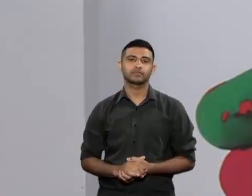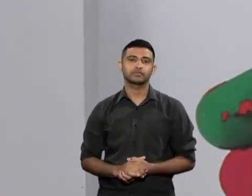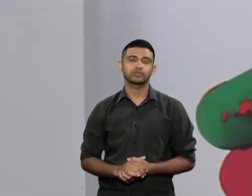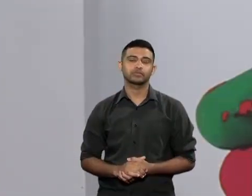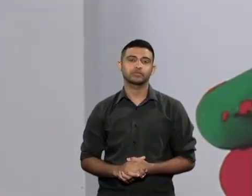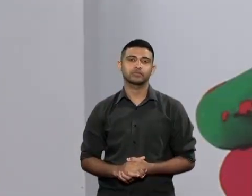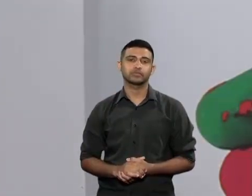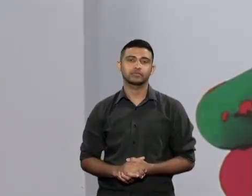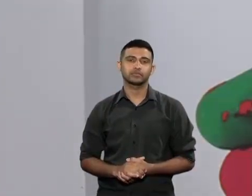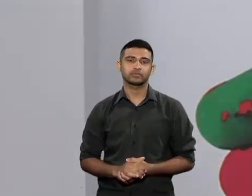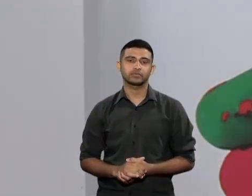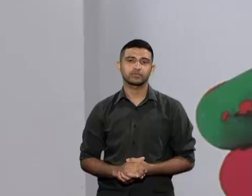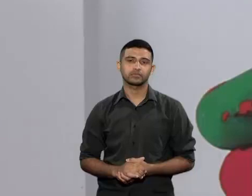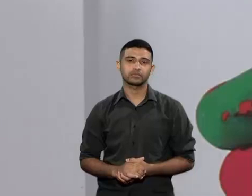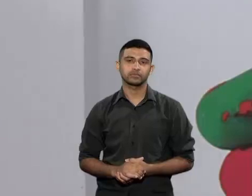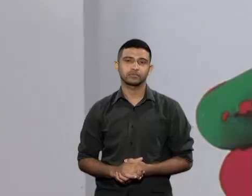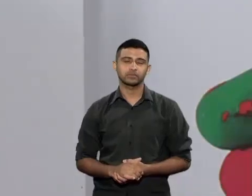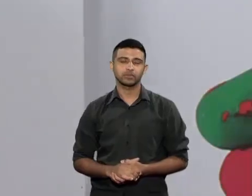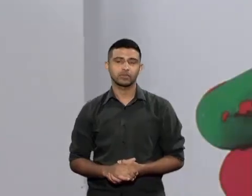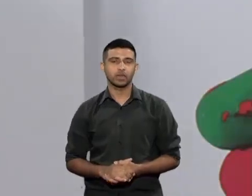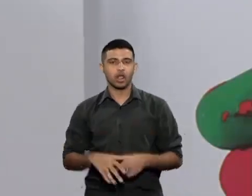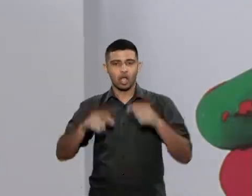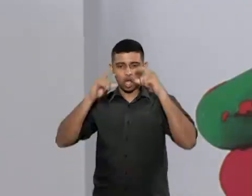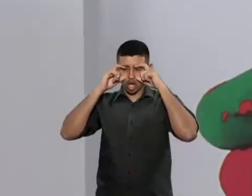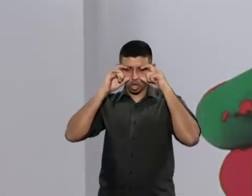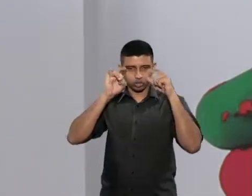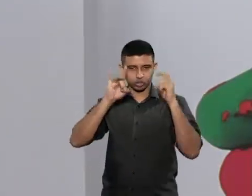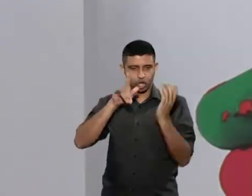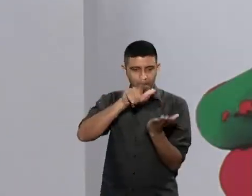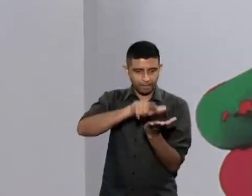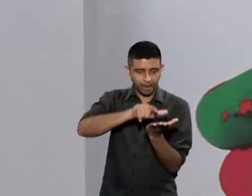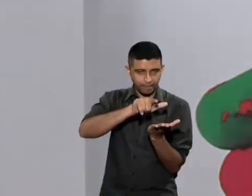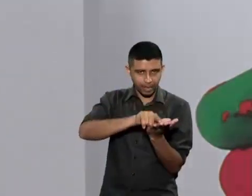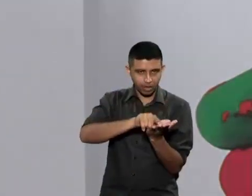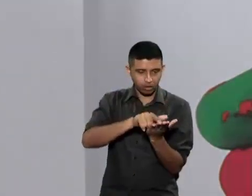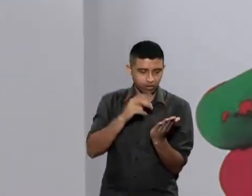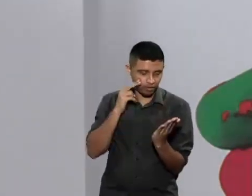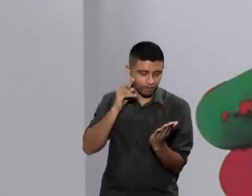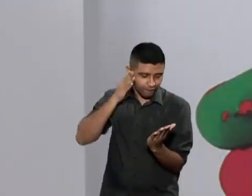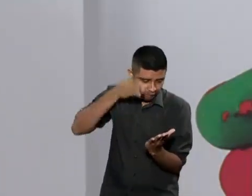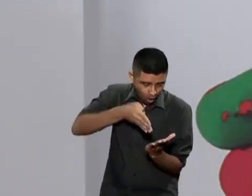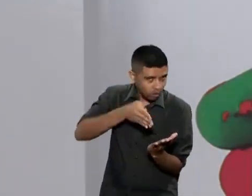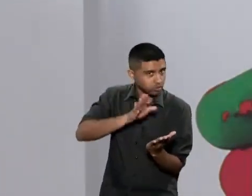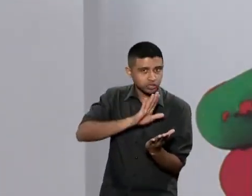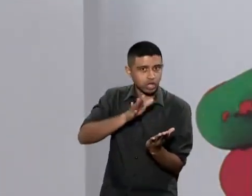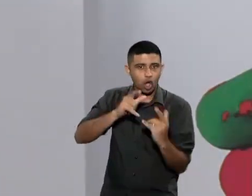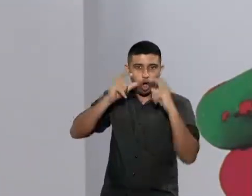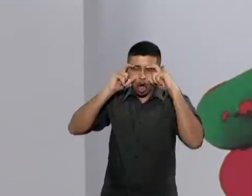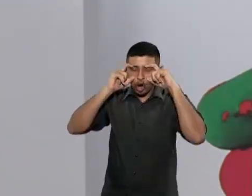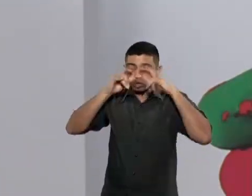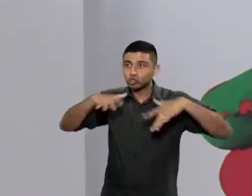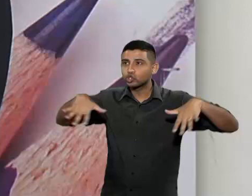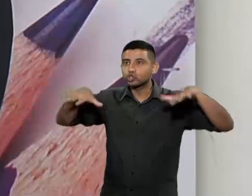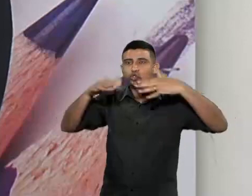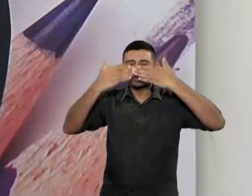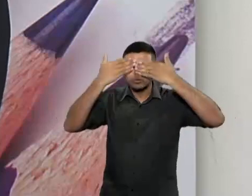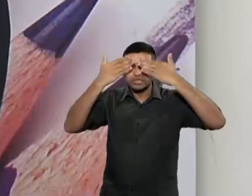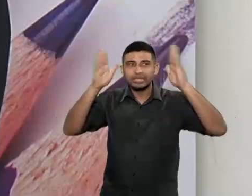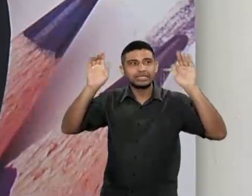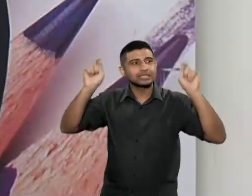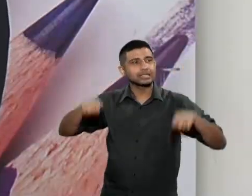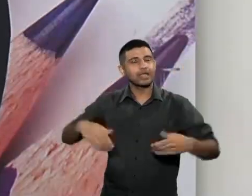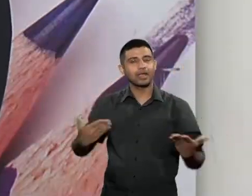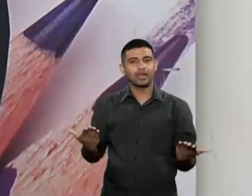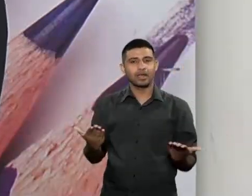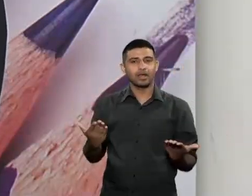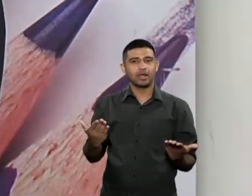tá mais, tipo... Não é só no papel, ou seja, ele pega tudo, assim. E acaba dando pra você